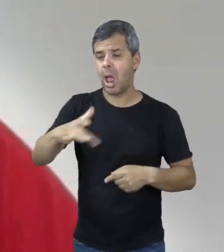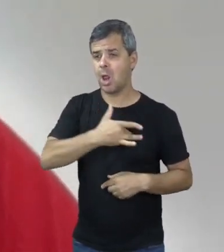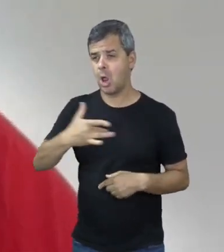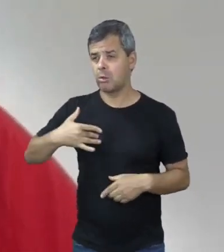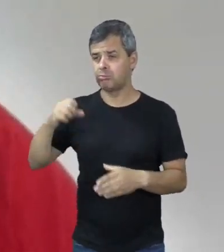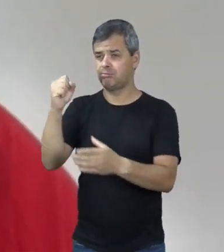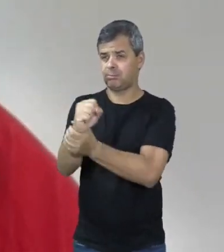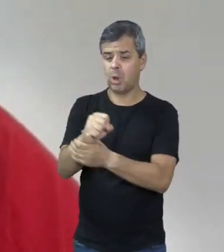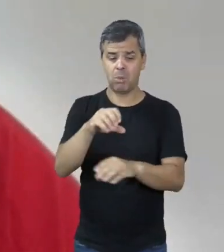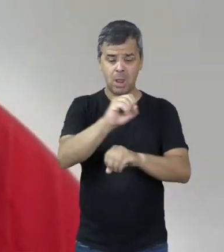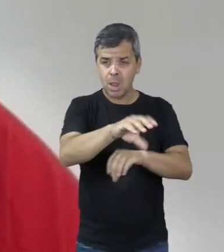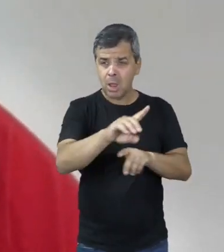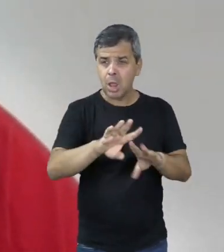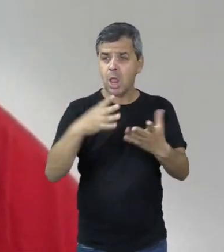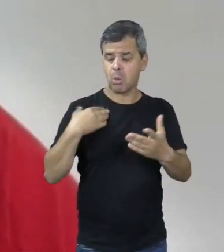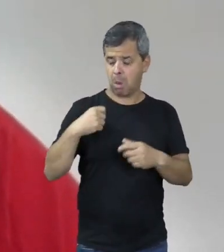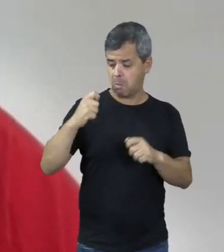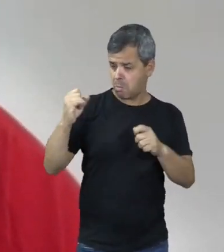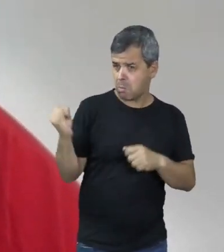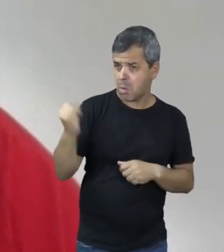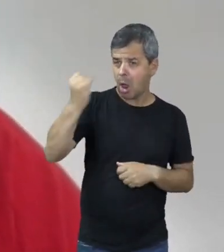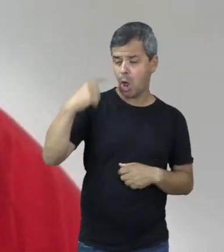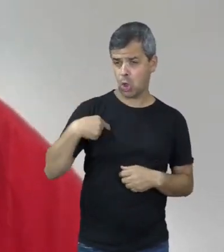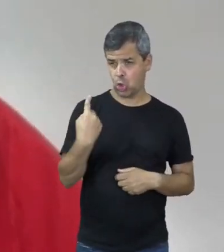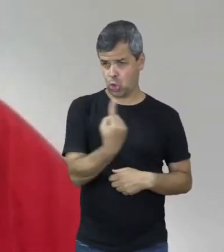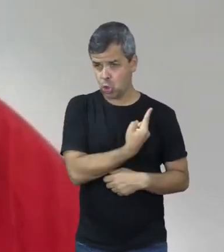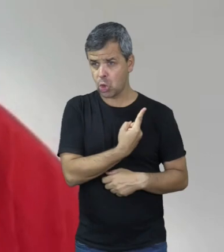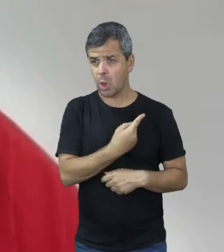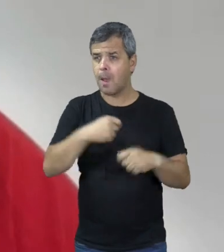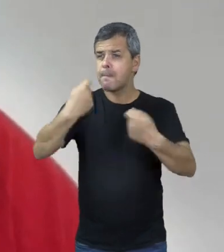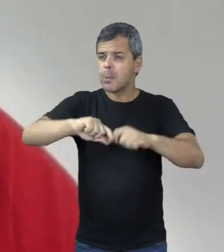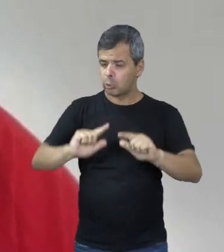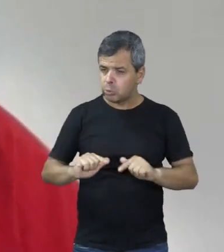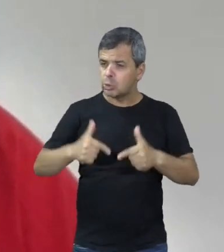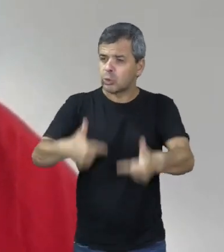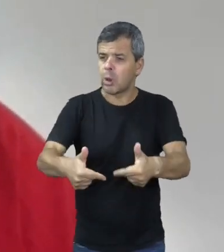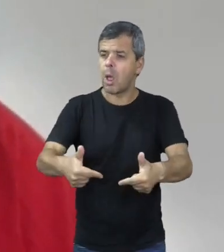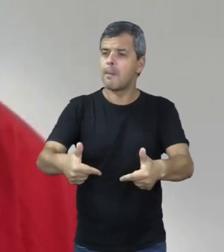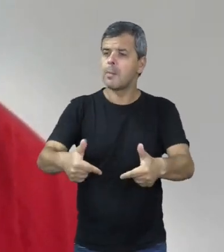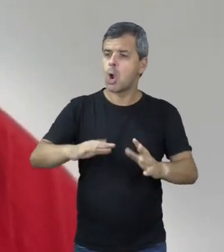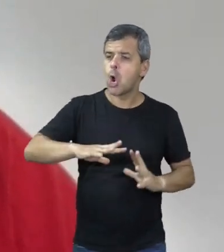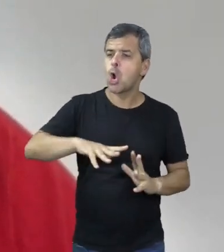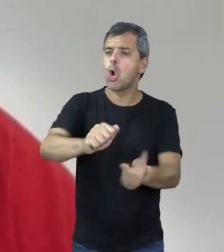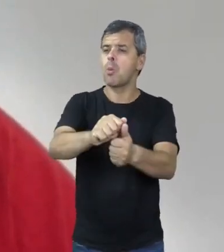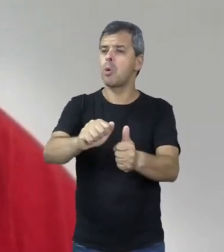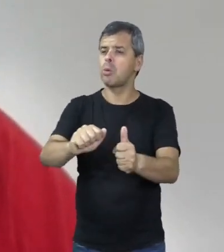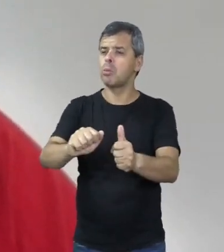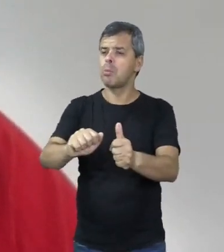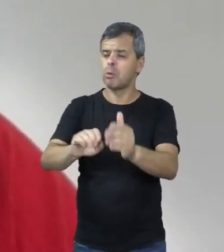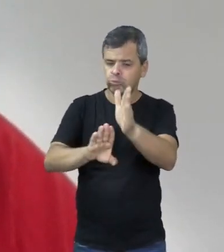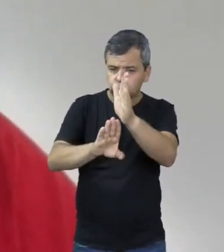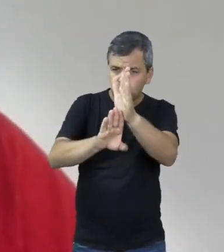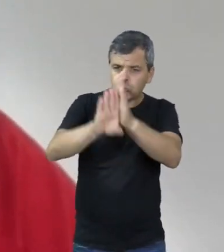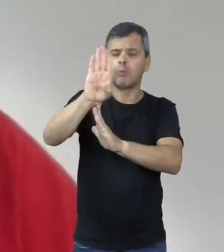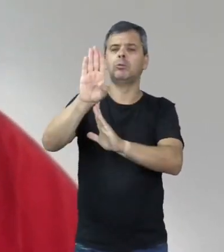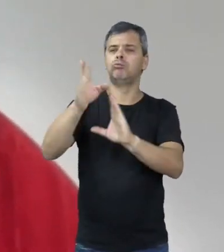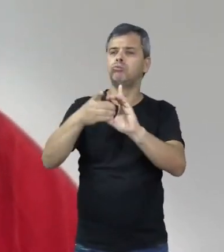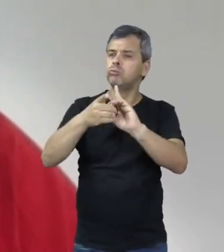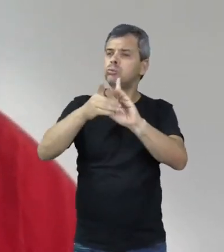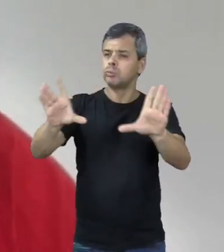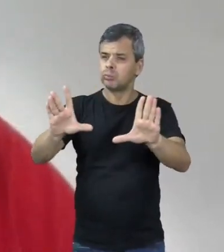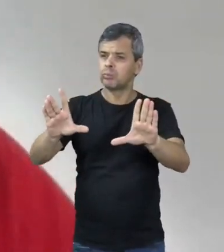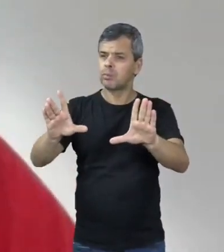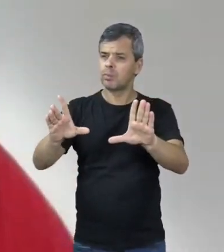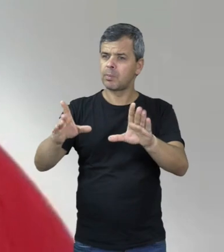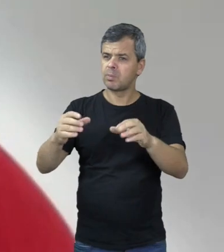segurança pública, educação, que são suficientes. A gente ainda precisa lutar por muito mais. Mas os avanços democráticos que nós estamos tendo